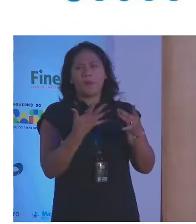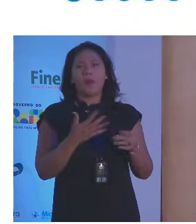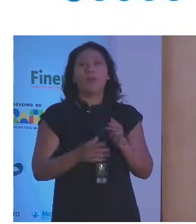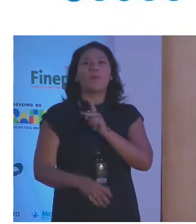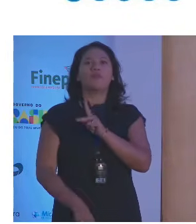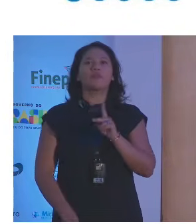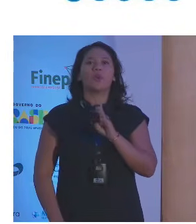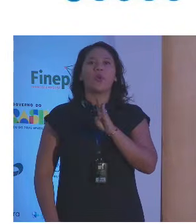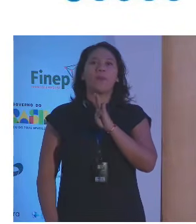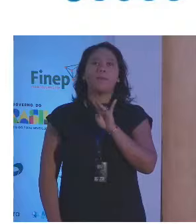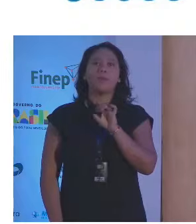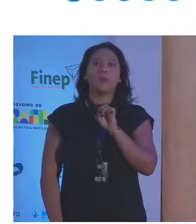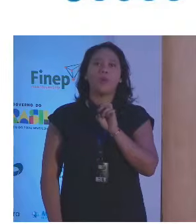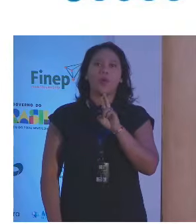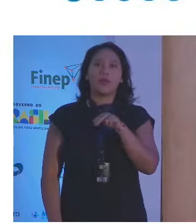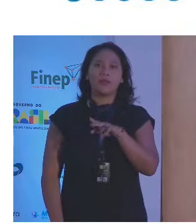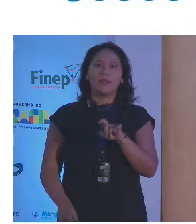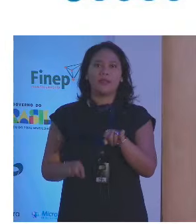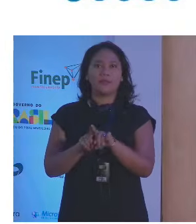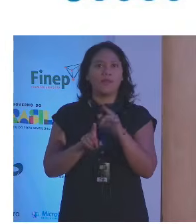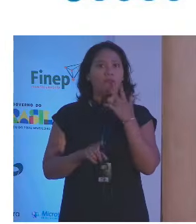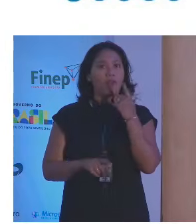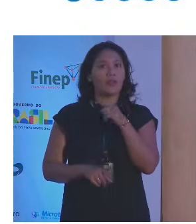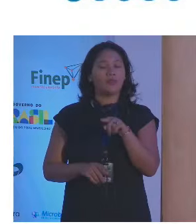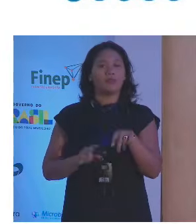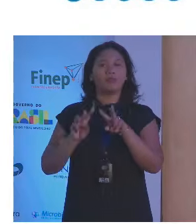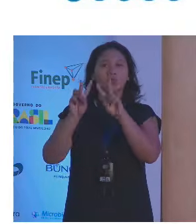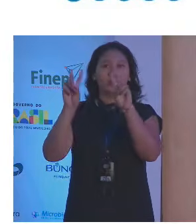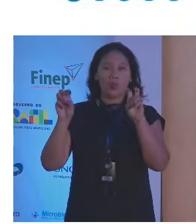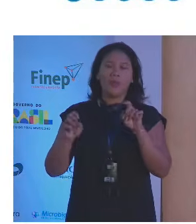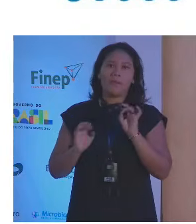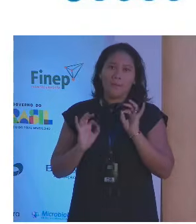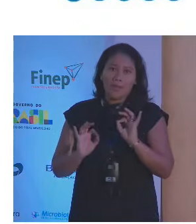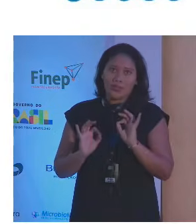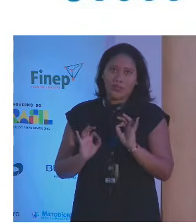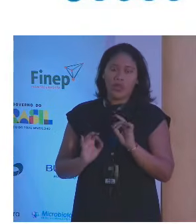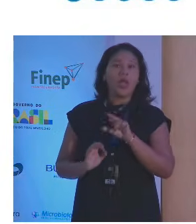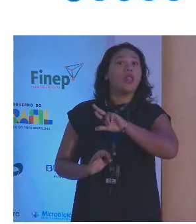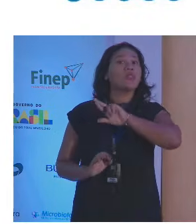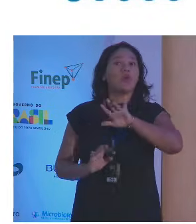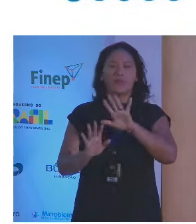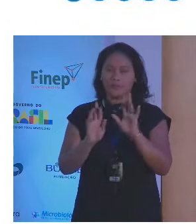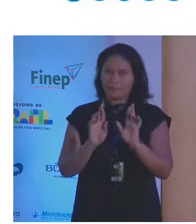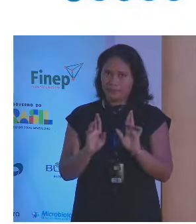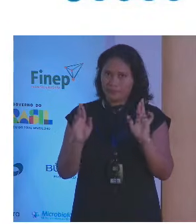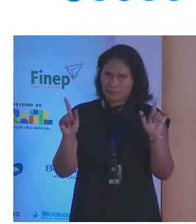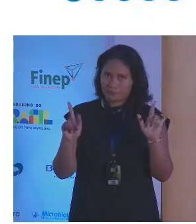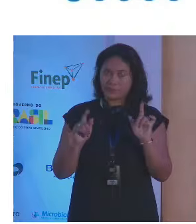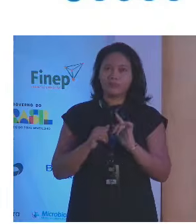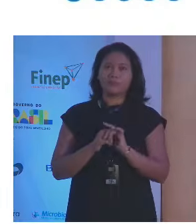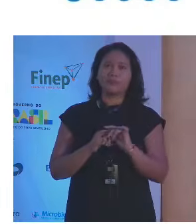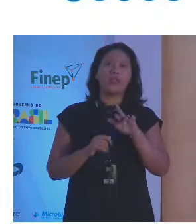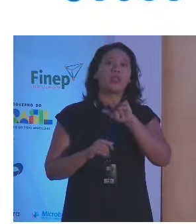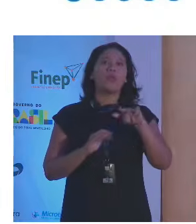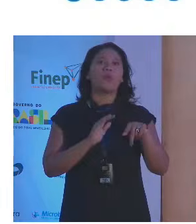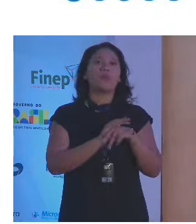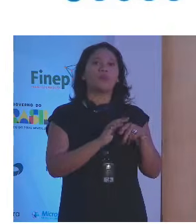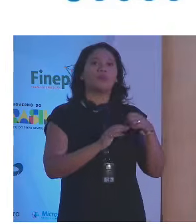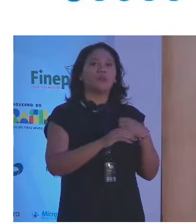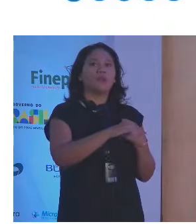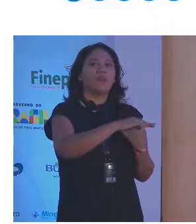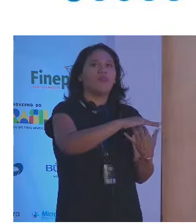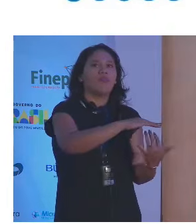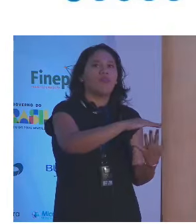vai falar sobre recifes, né? Mas são recifes mesofóticos, não são recifes de água rasa, quente,